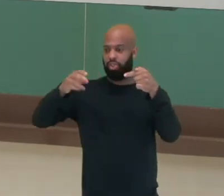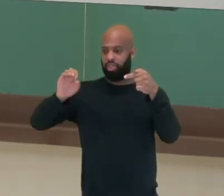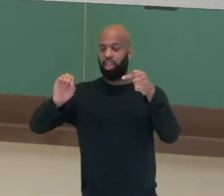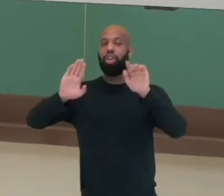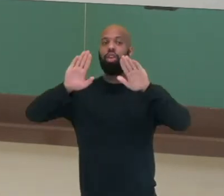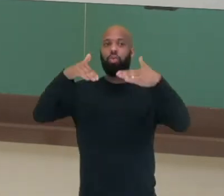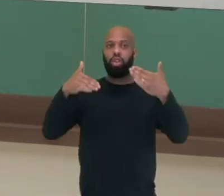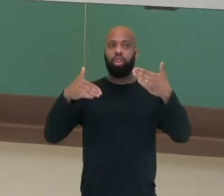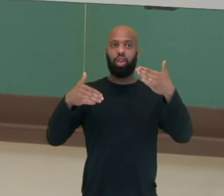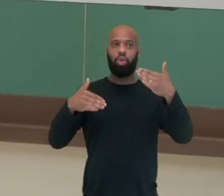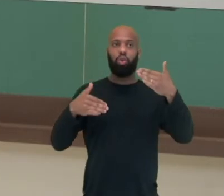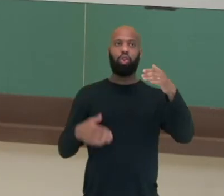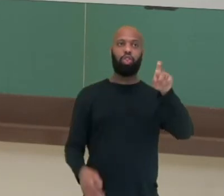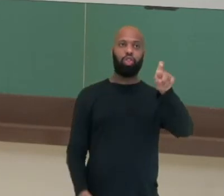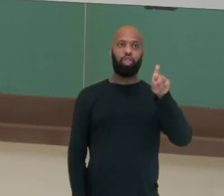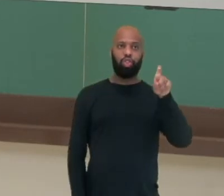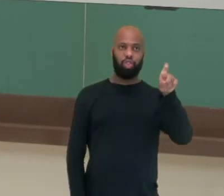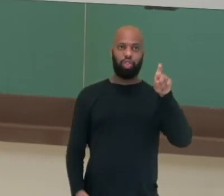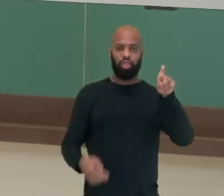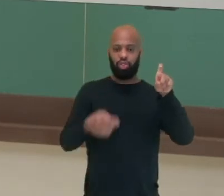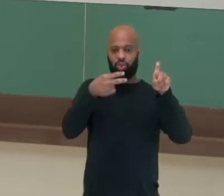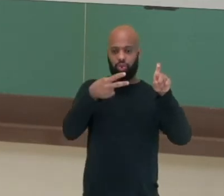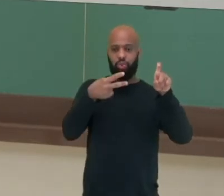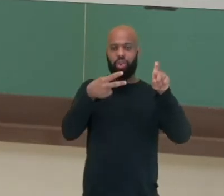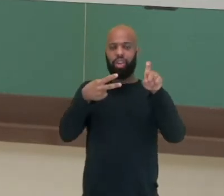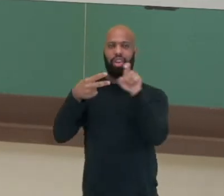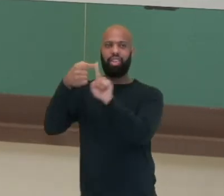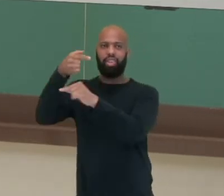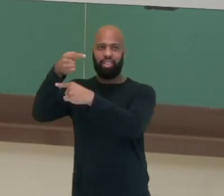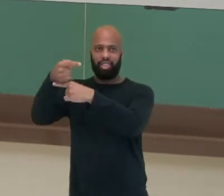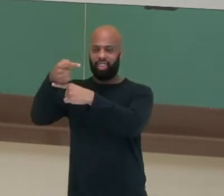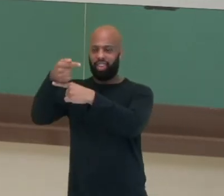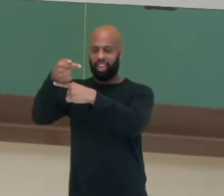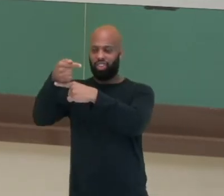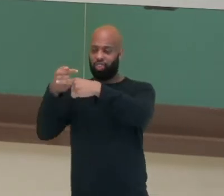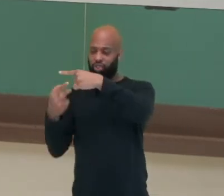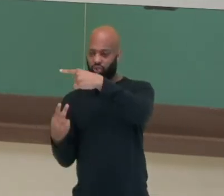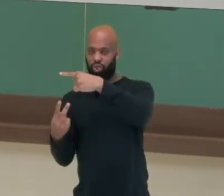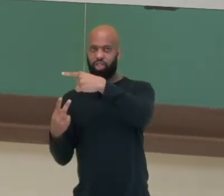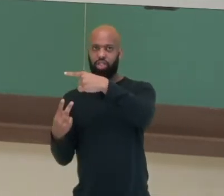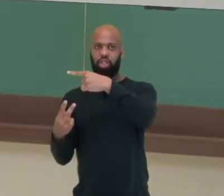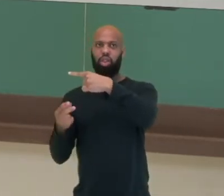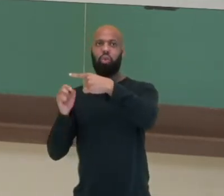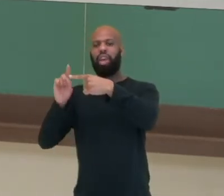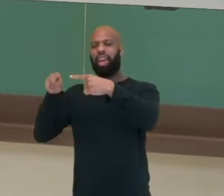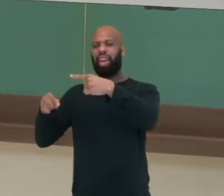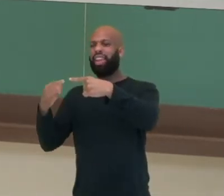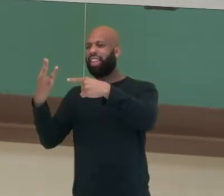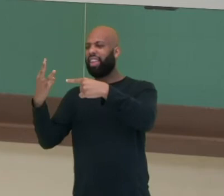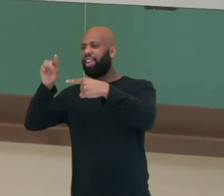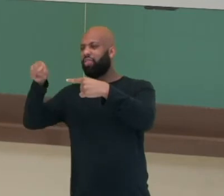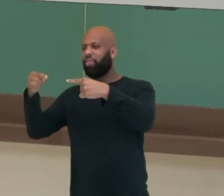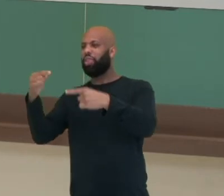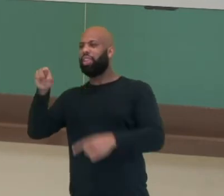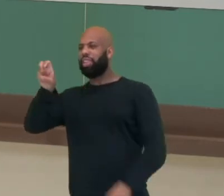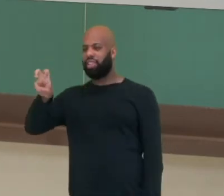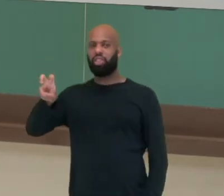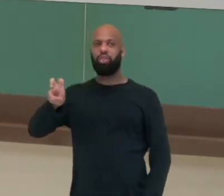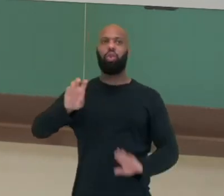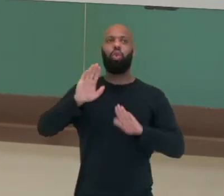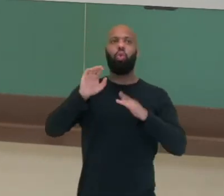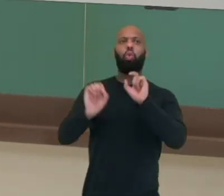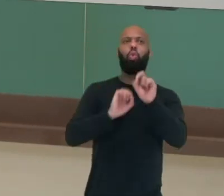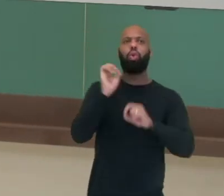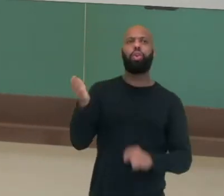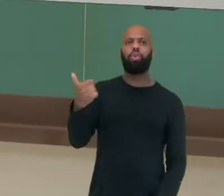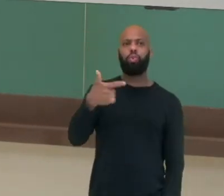do que 7 sobre 2, que é 3,5. Qual dos dois é maior? A fração 7 sobre 2.